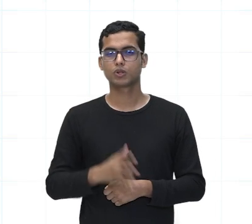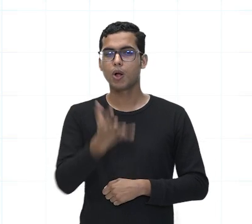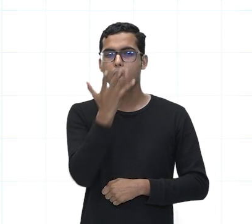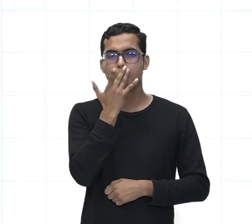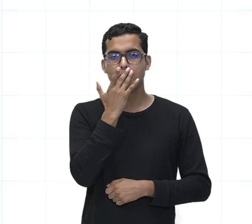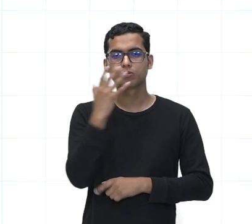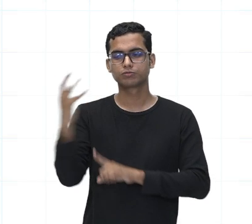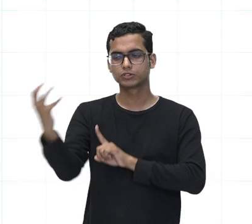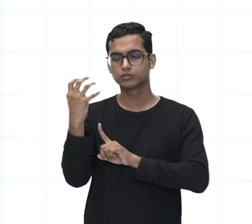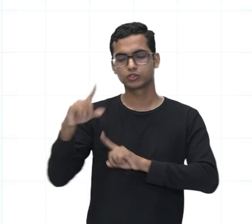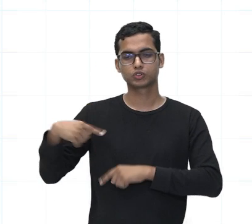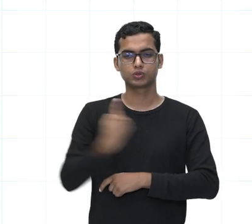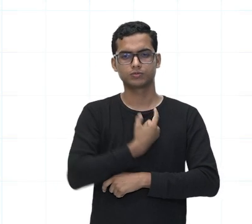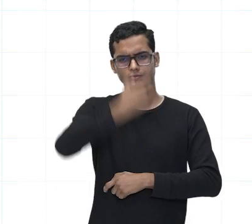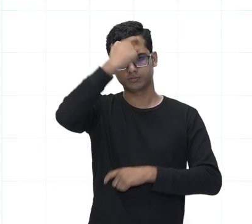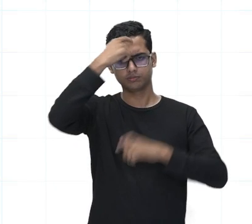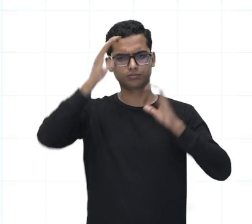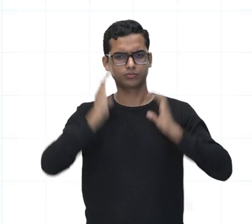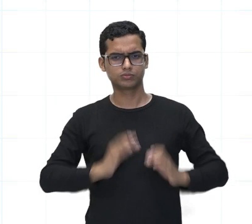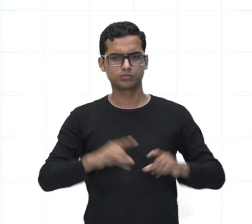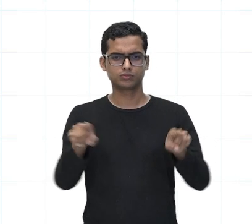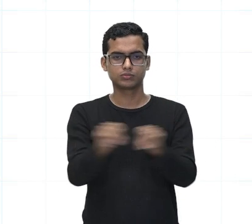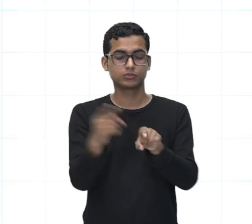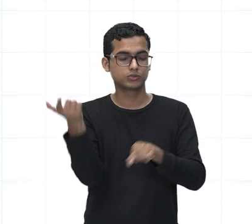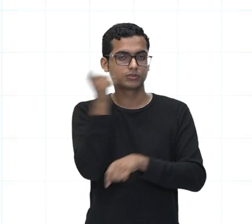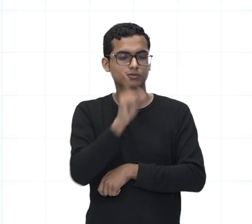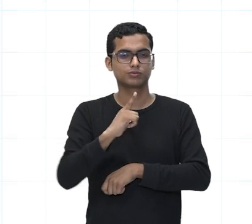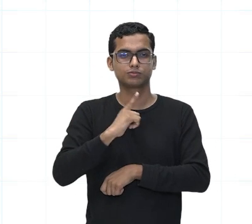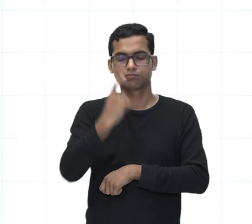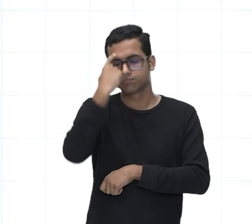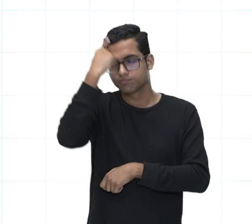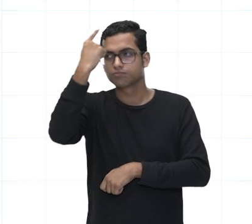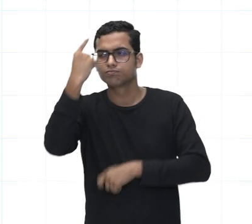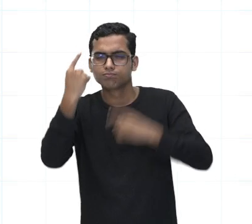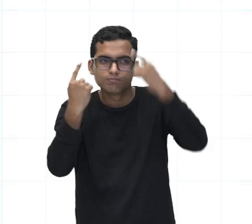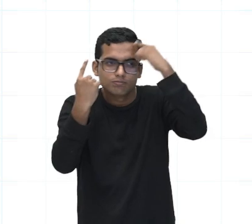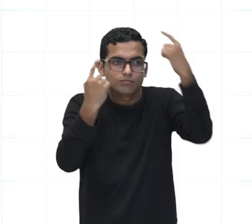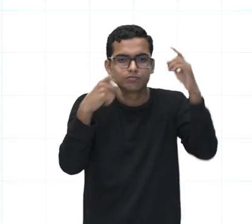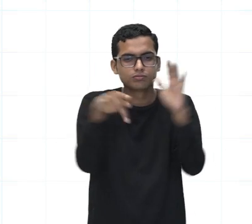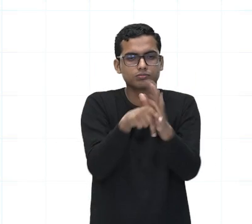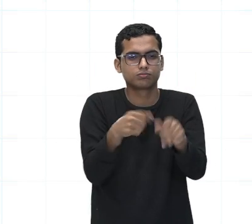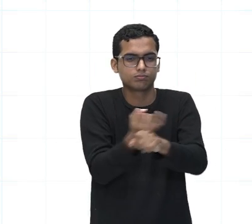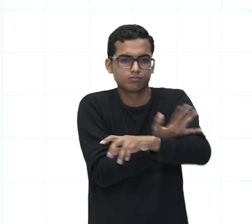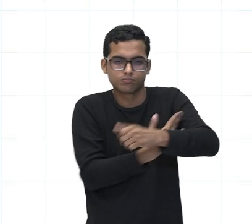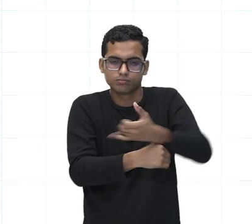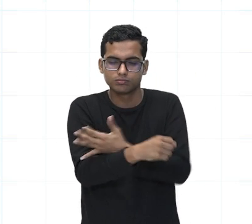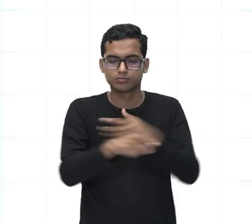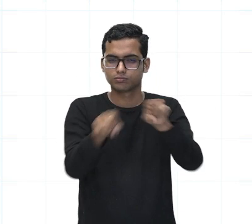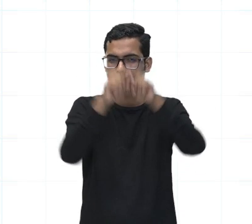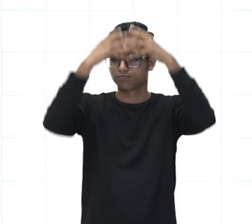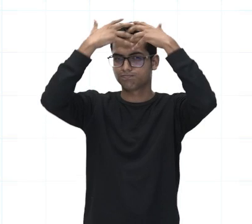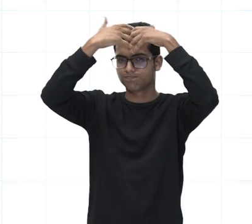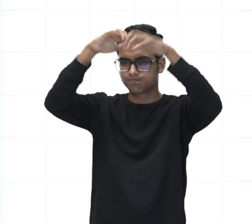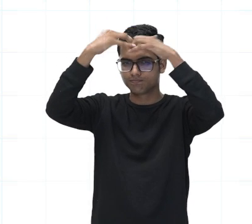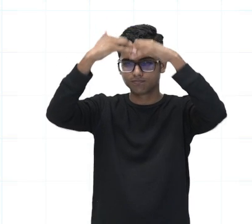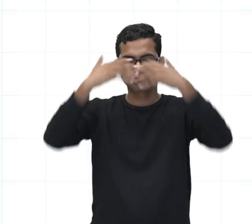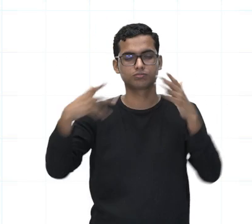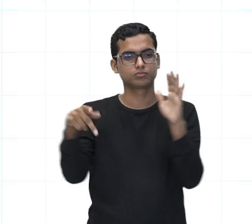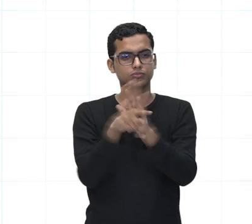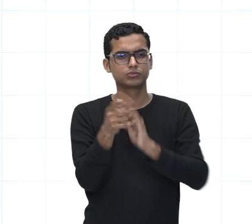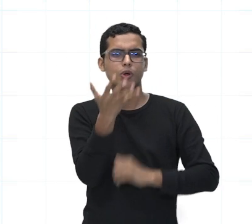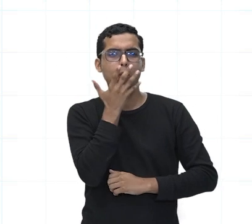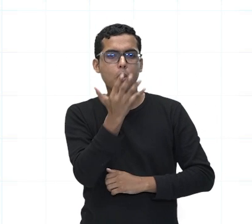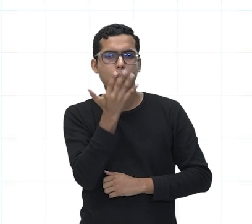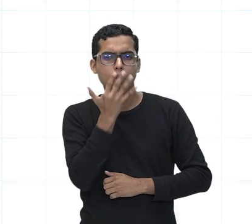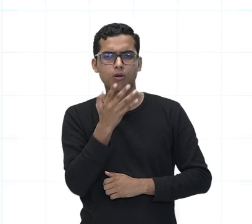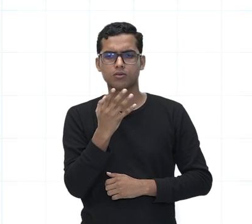nosso comportamento, transmite mensagens e sensações. No nosso cotidiano, a cor está bastante presente e muitas